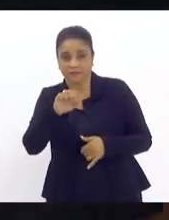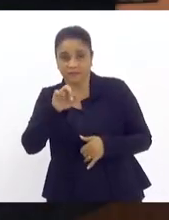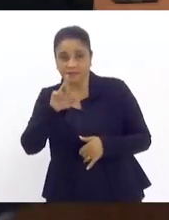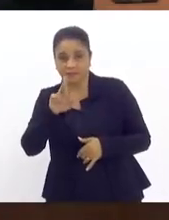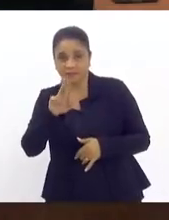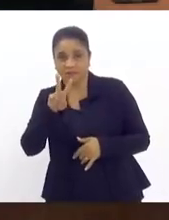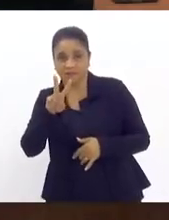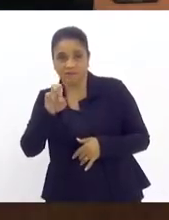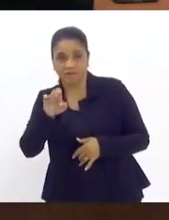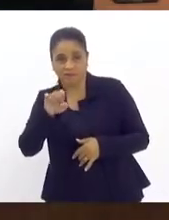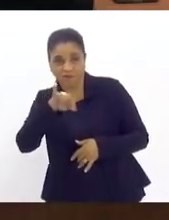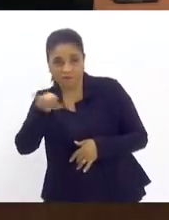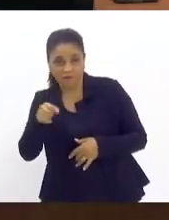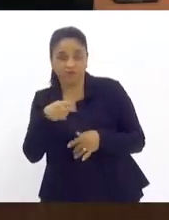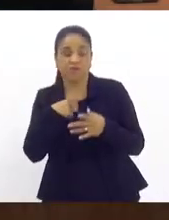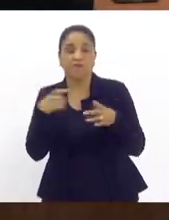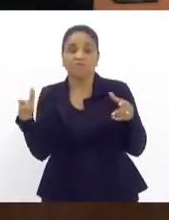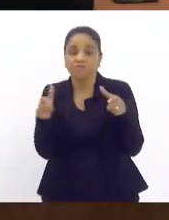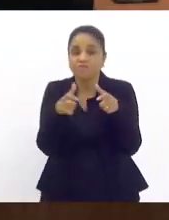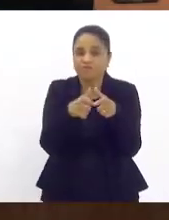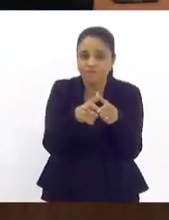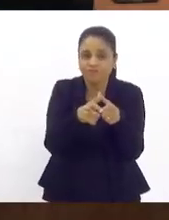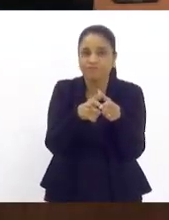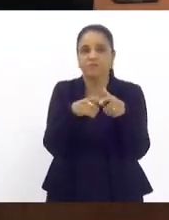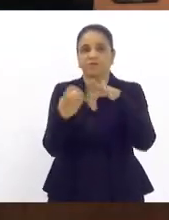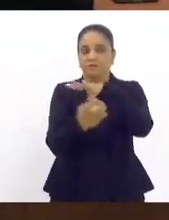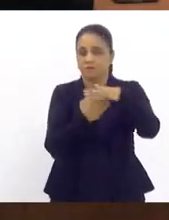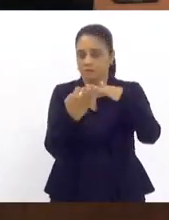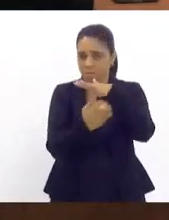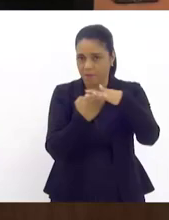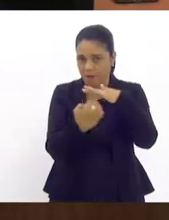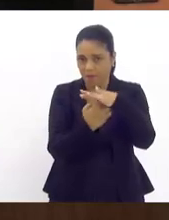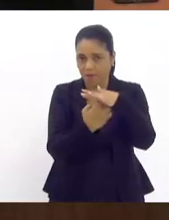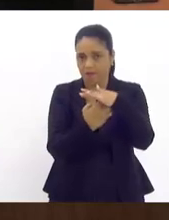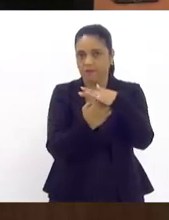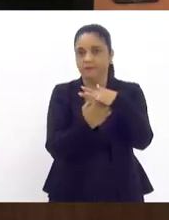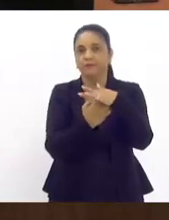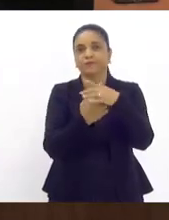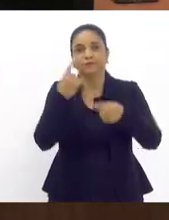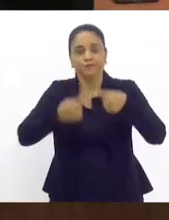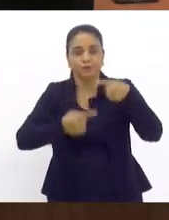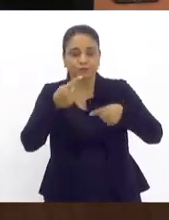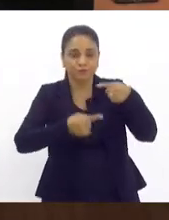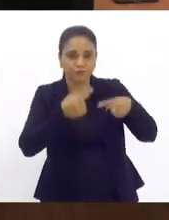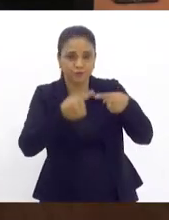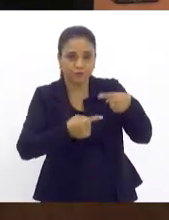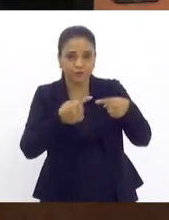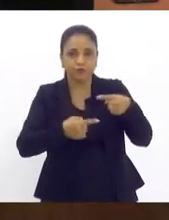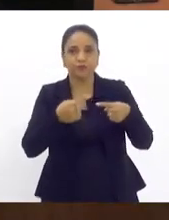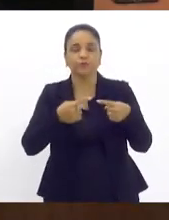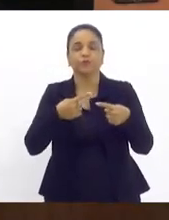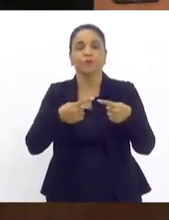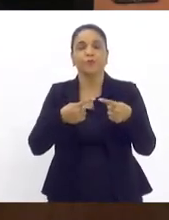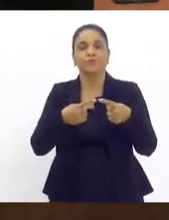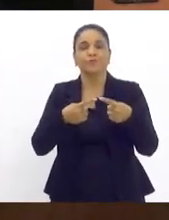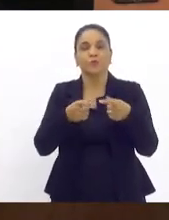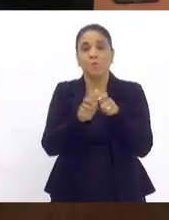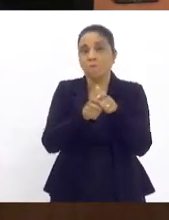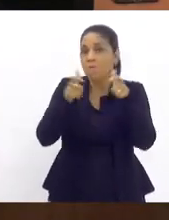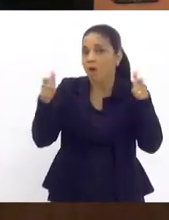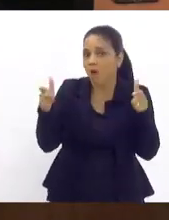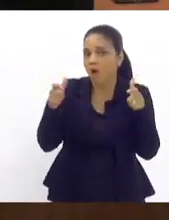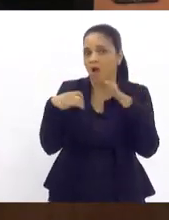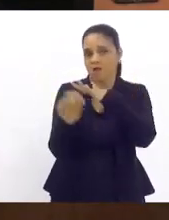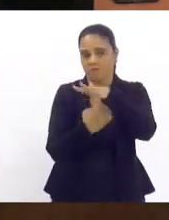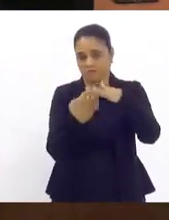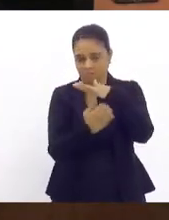confunde o pequeno produtor, até na questão que nós discutimos da substituição tributária, com o grande produtor, com a grande indústria. Então,